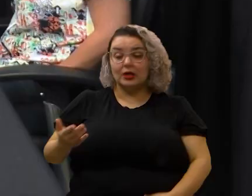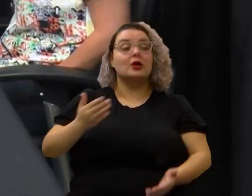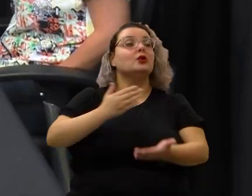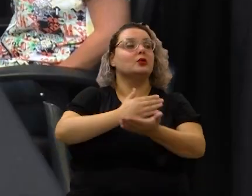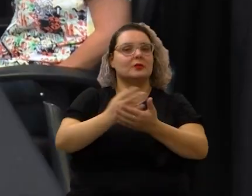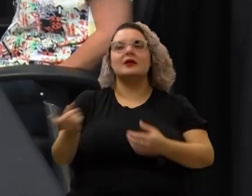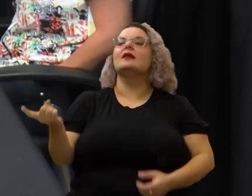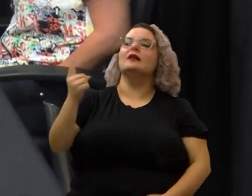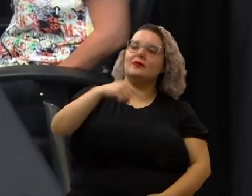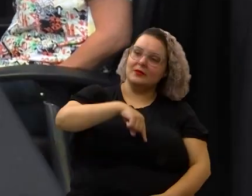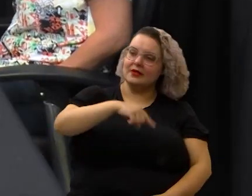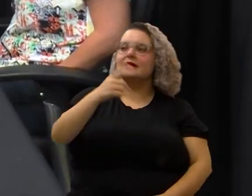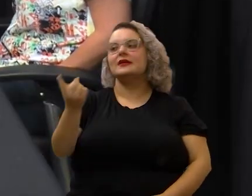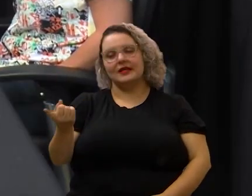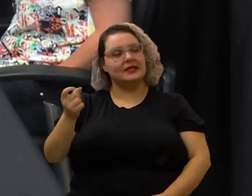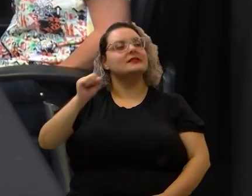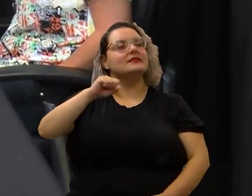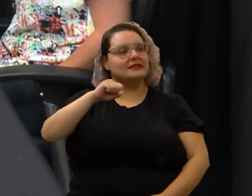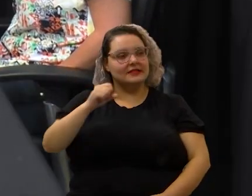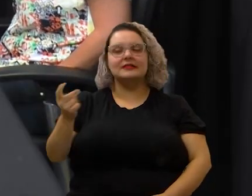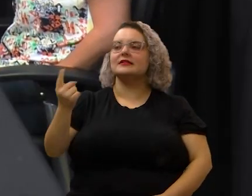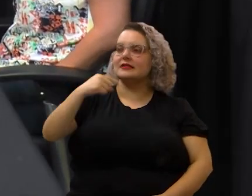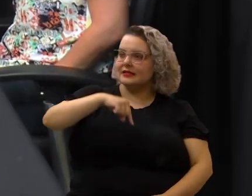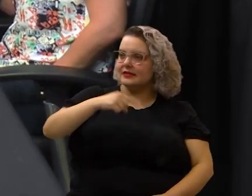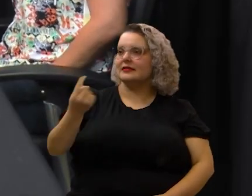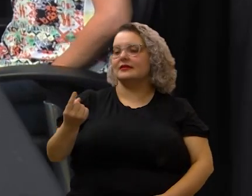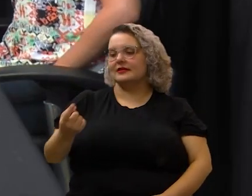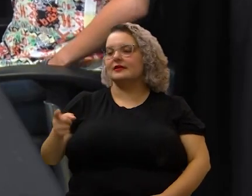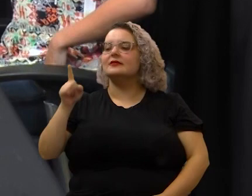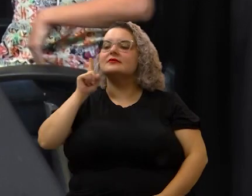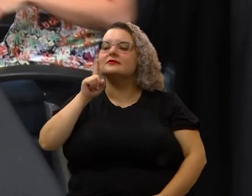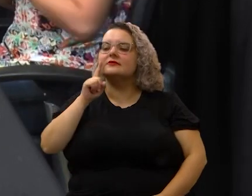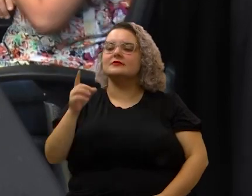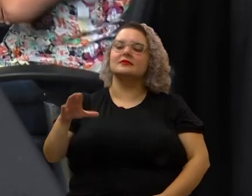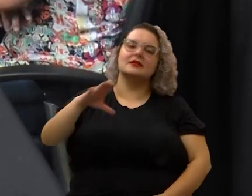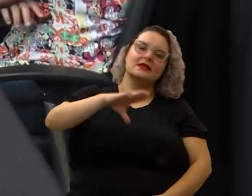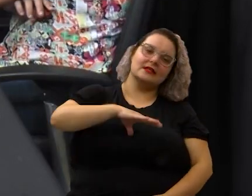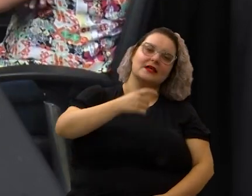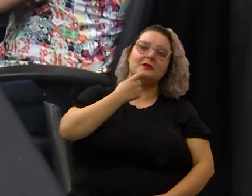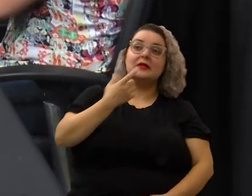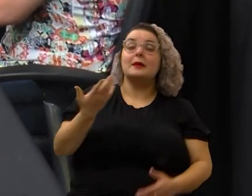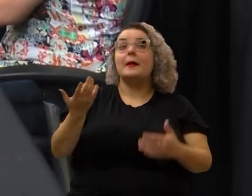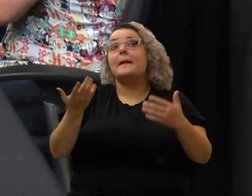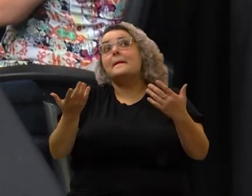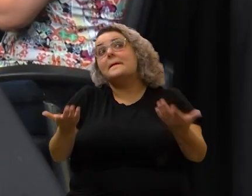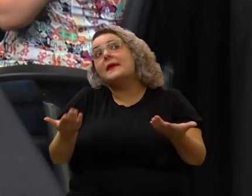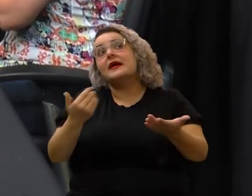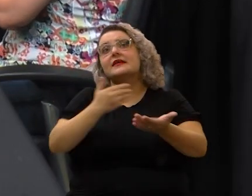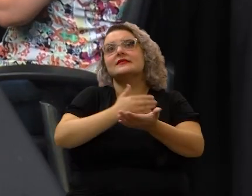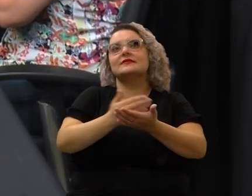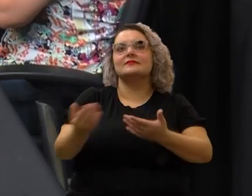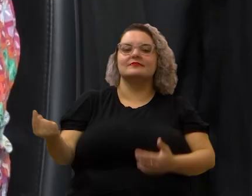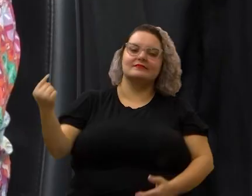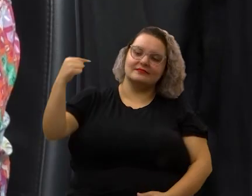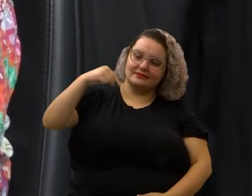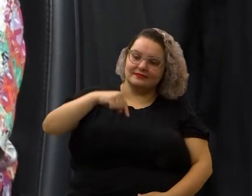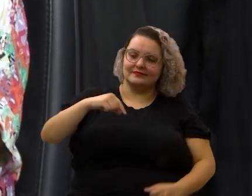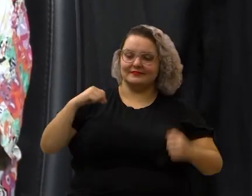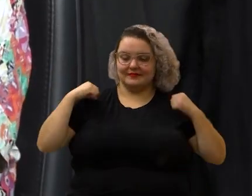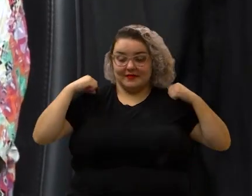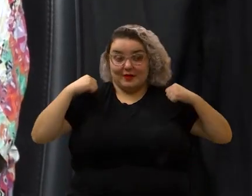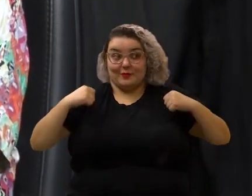No começo eu fazia esse trânsito, né? Só que aí eu comecei a vir para cá